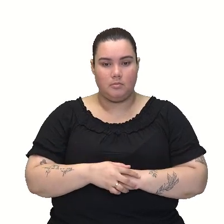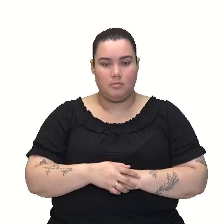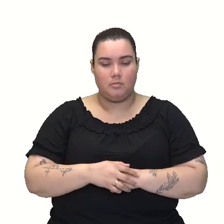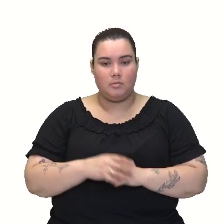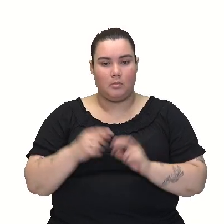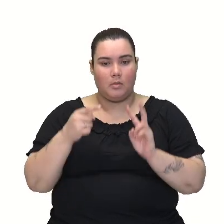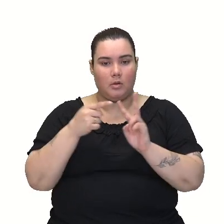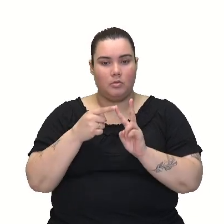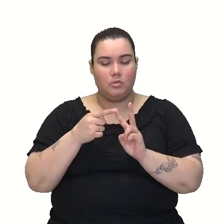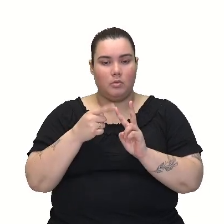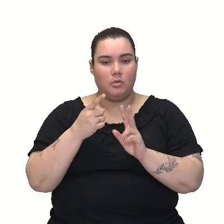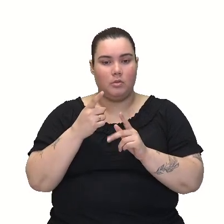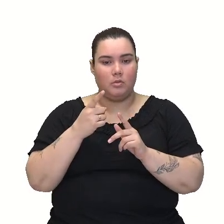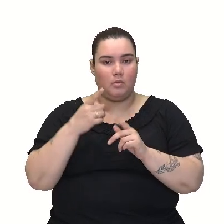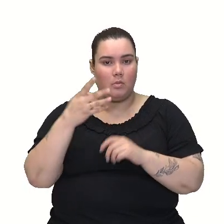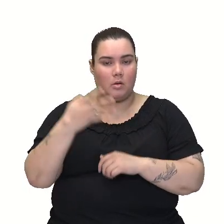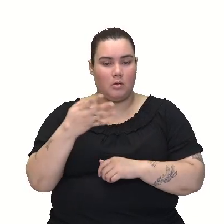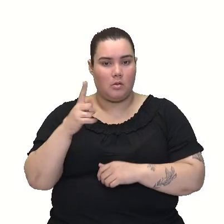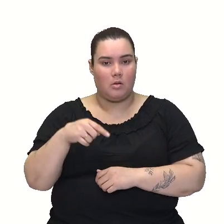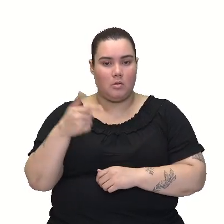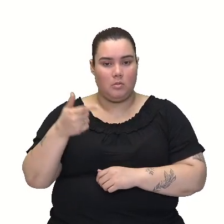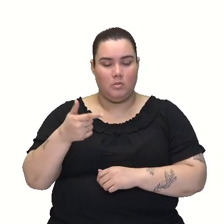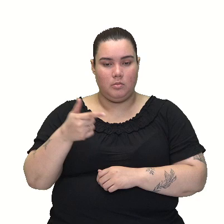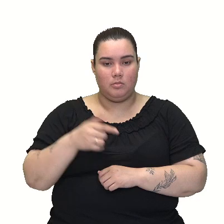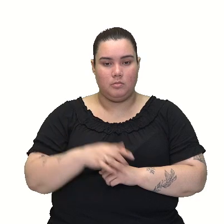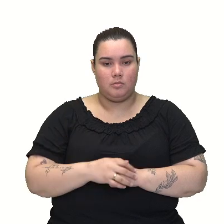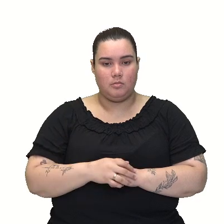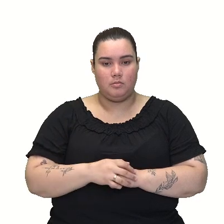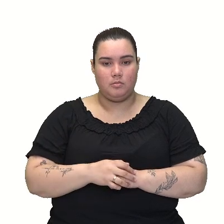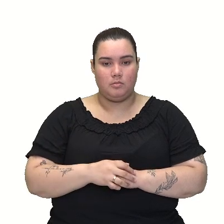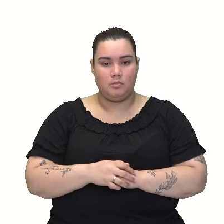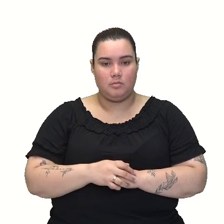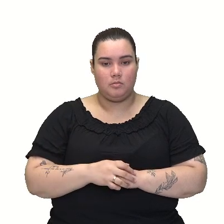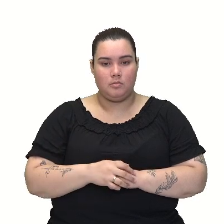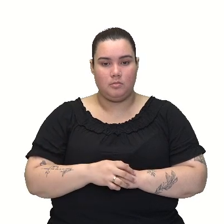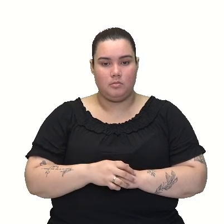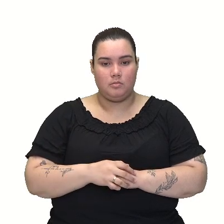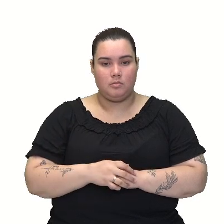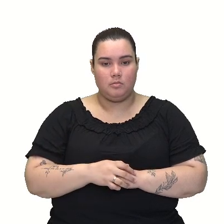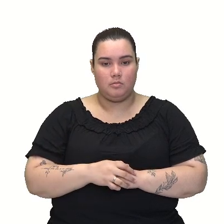4, 2. Então, nós teremos aí...